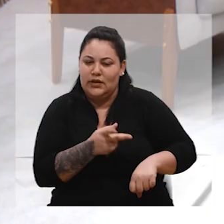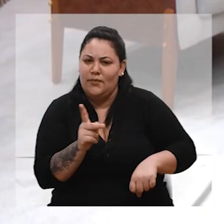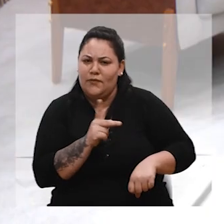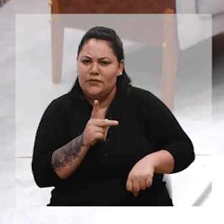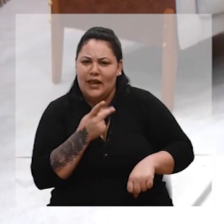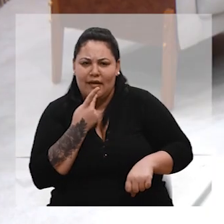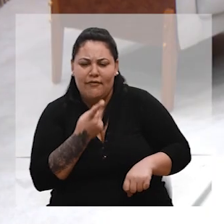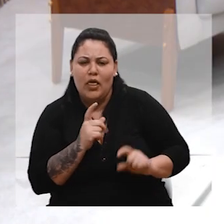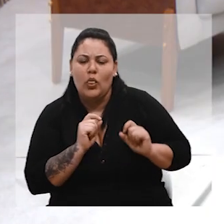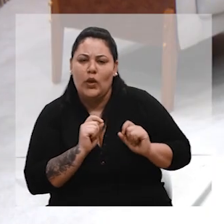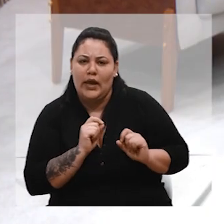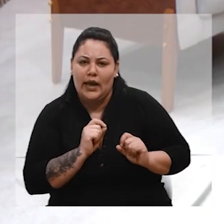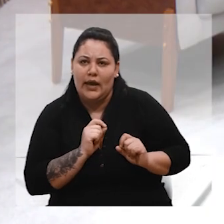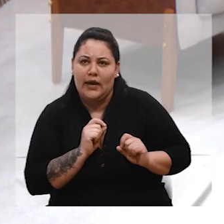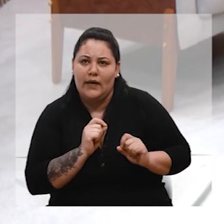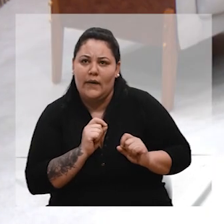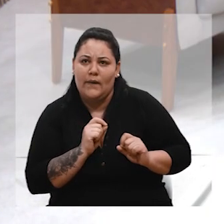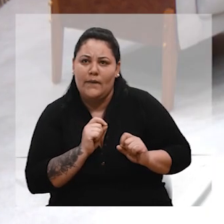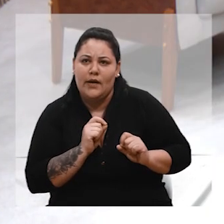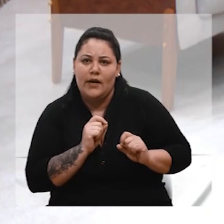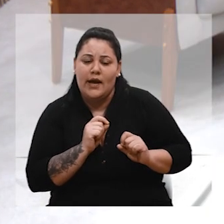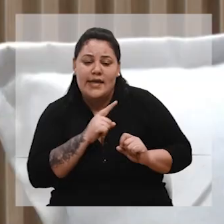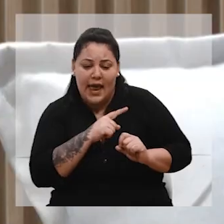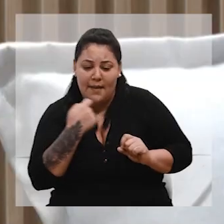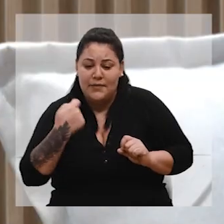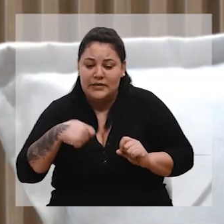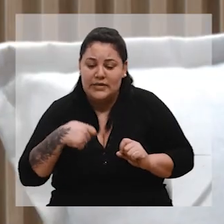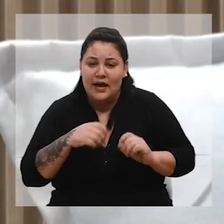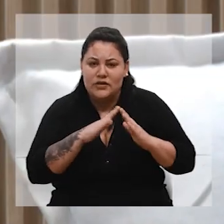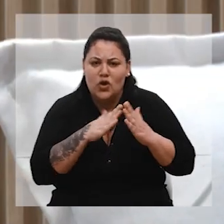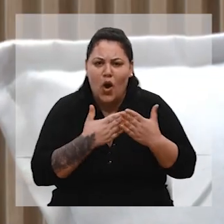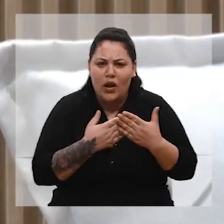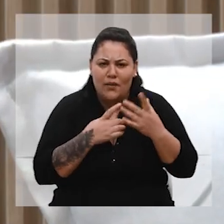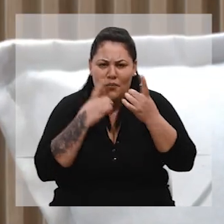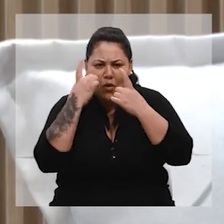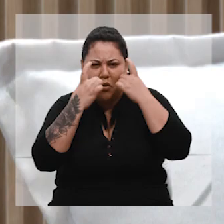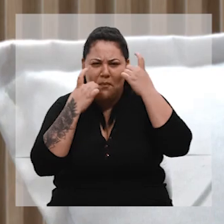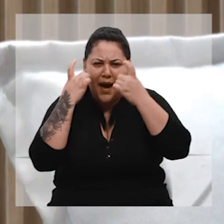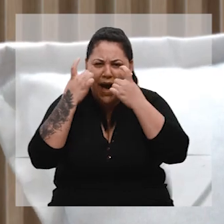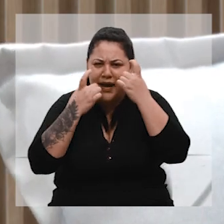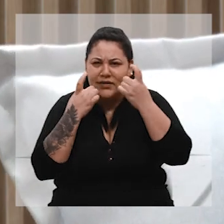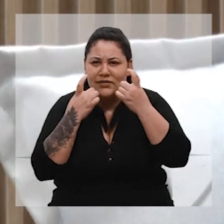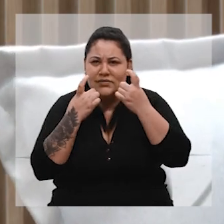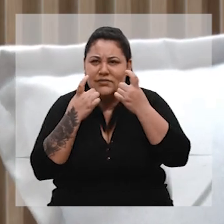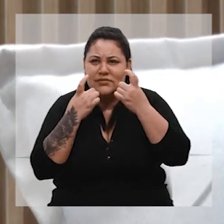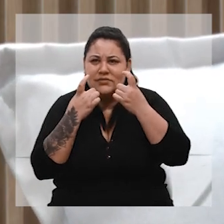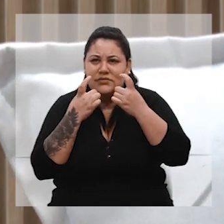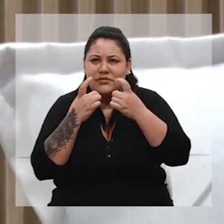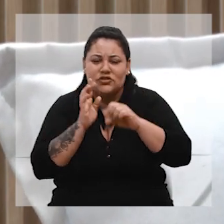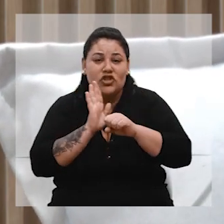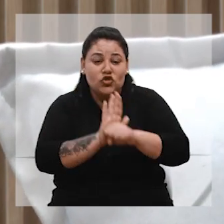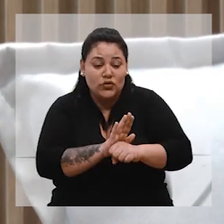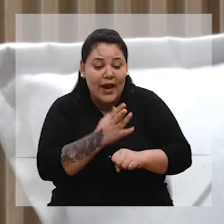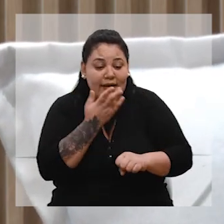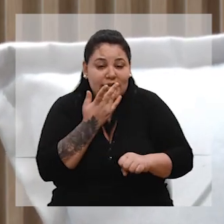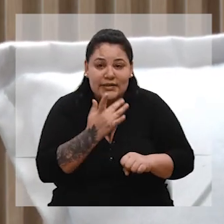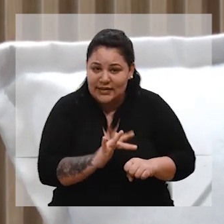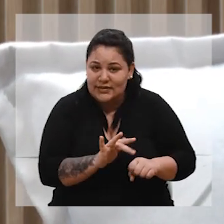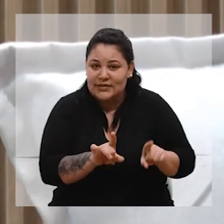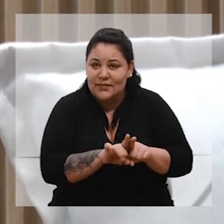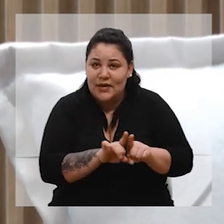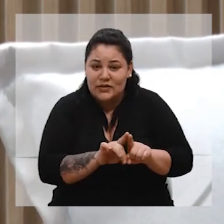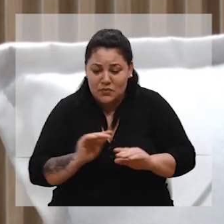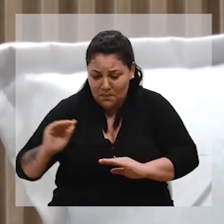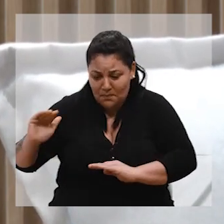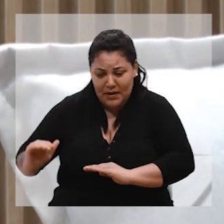tarde. E aí ela estava dizendo assim que ela precisava, que a escola estava preocupada no sentido de construir, de